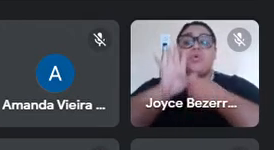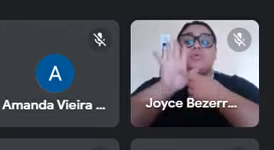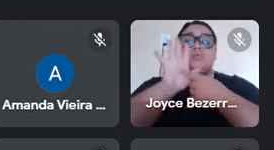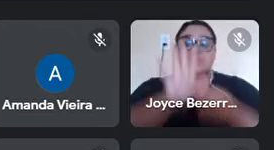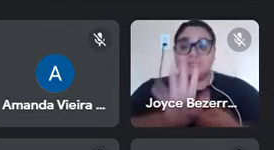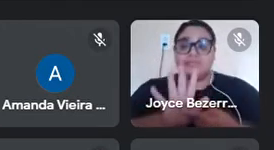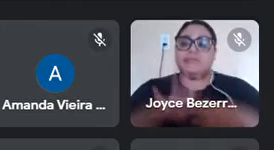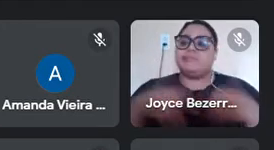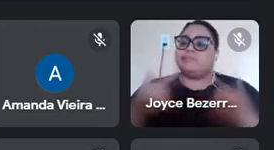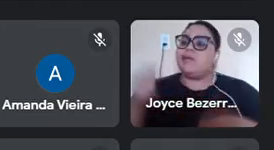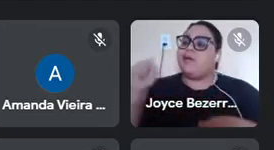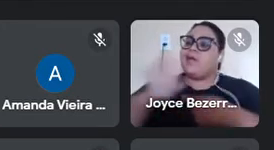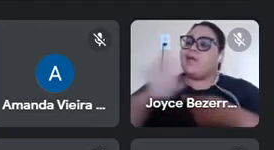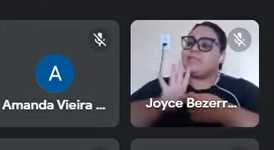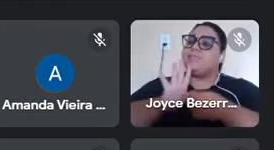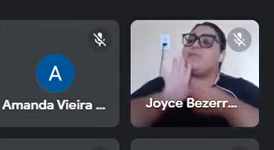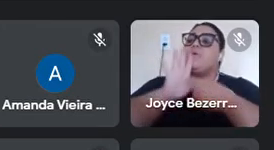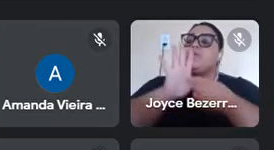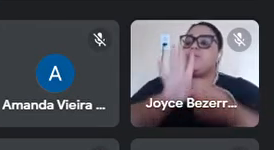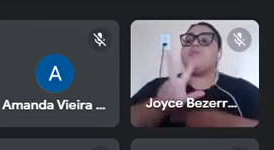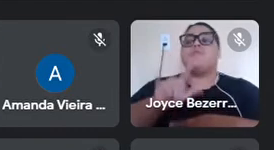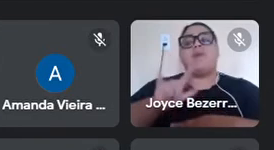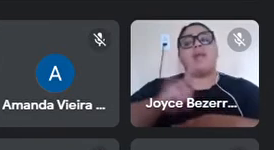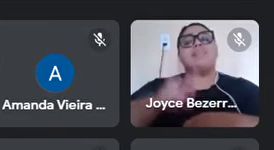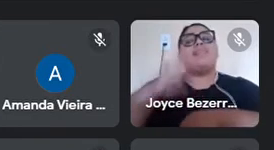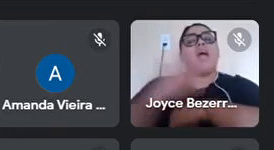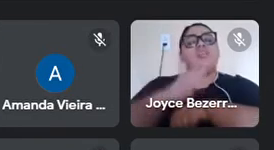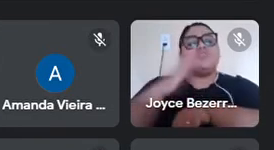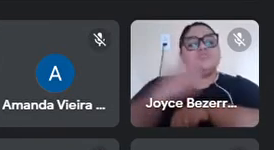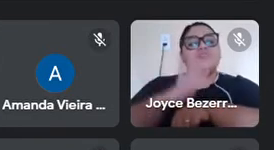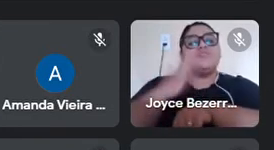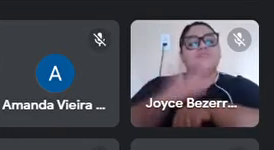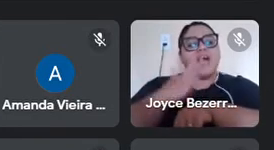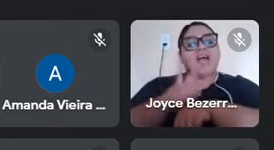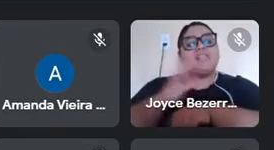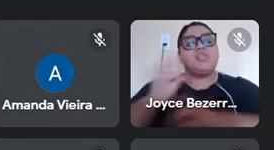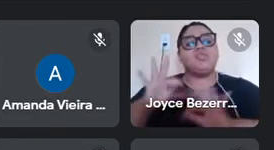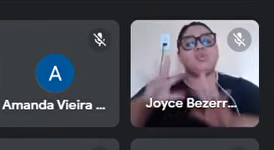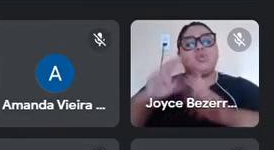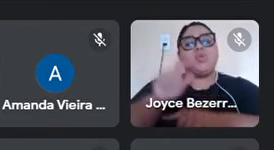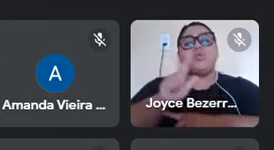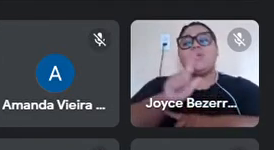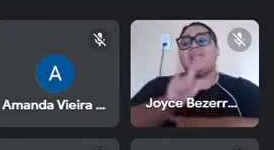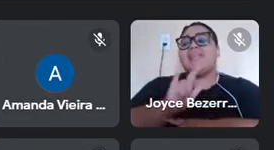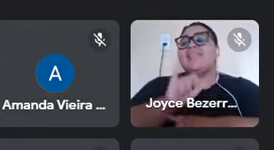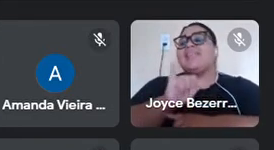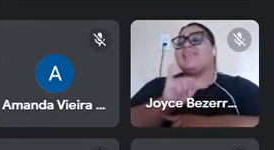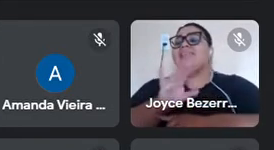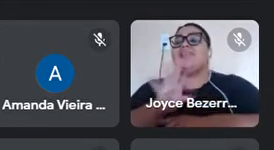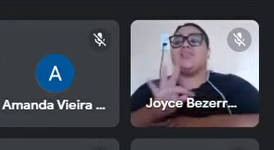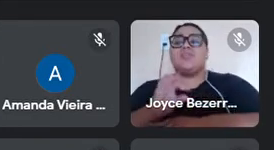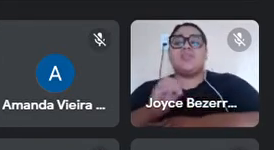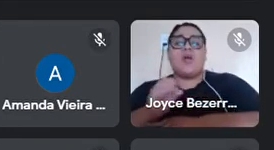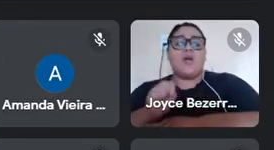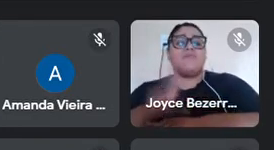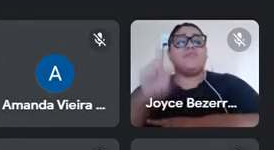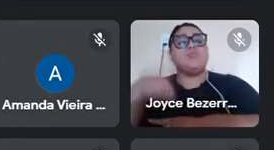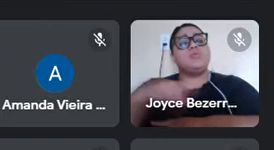Essa exposição vai gerar ativação de linfócitos T, de linfócitos B.